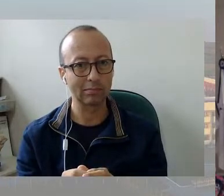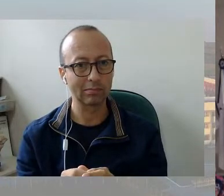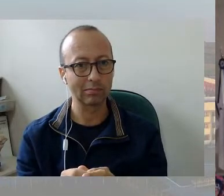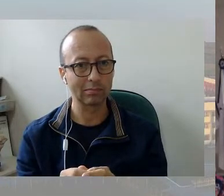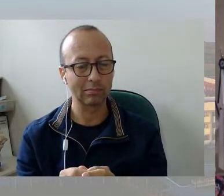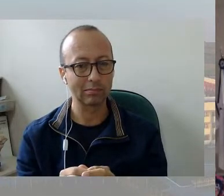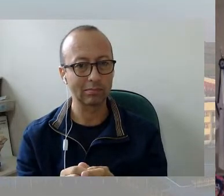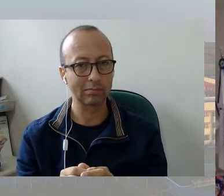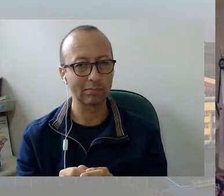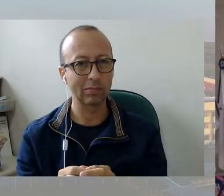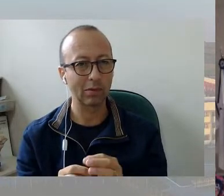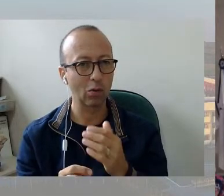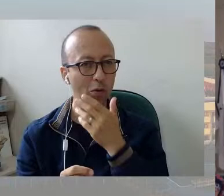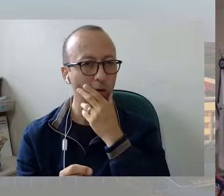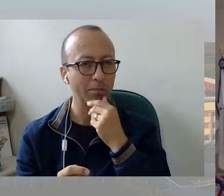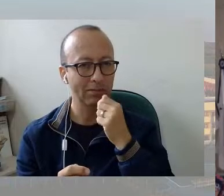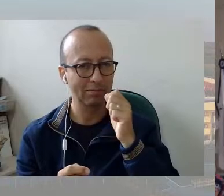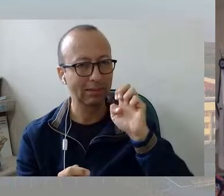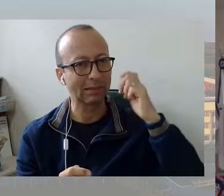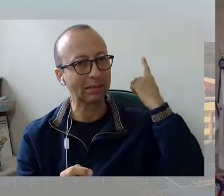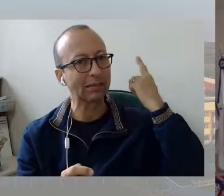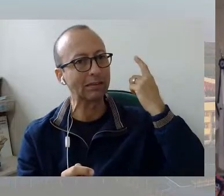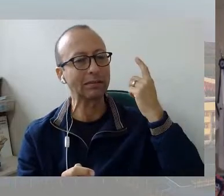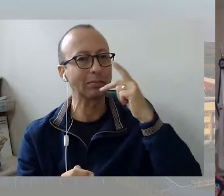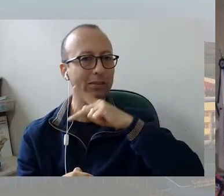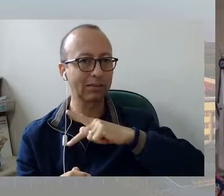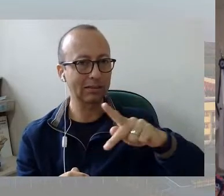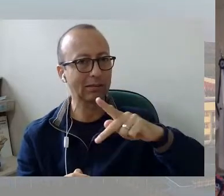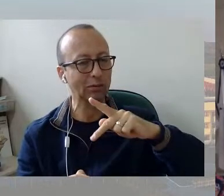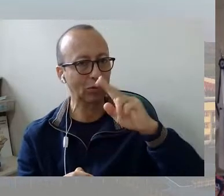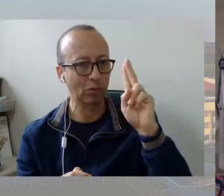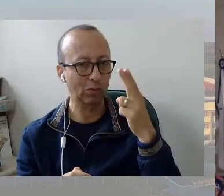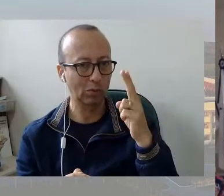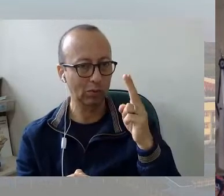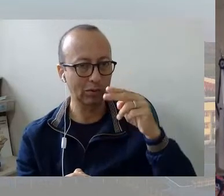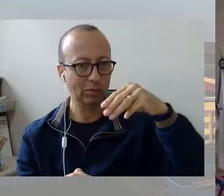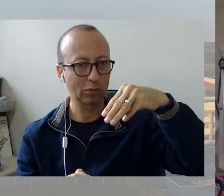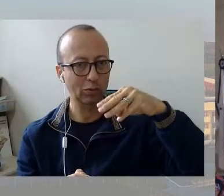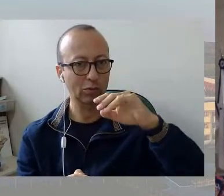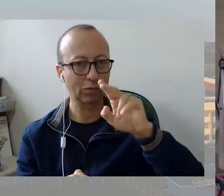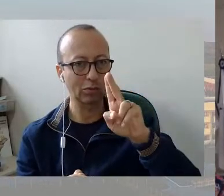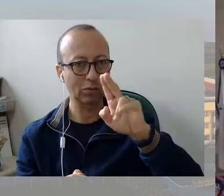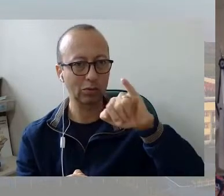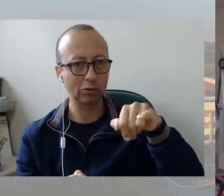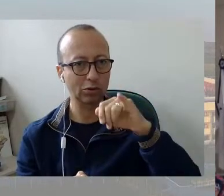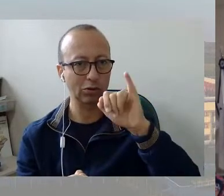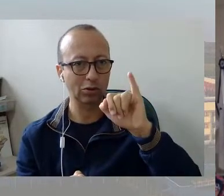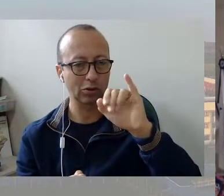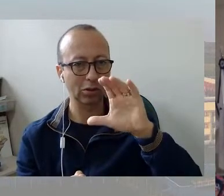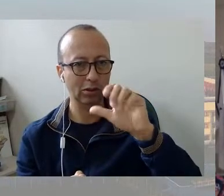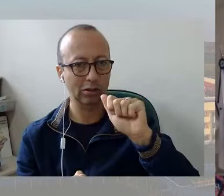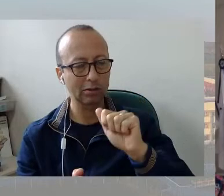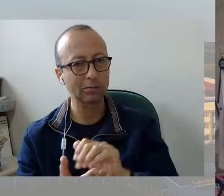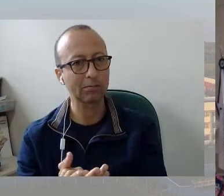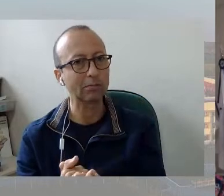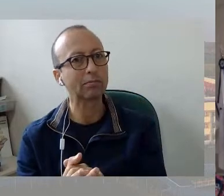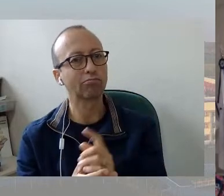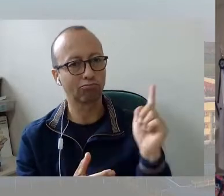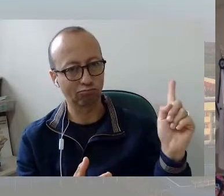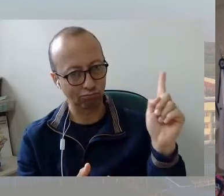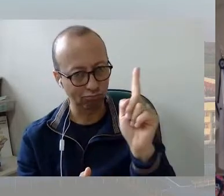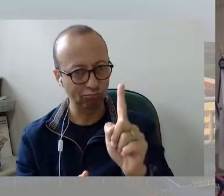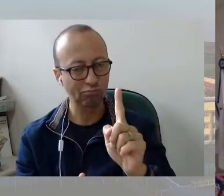ex-presidente Mujica, também foi muito interessante, mas tivemos alguns problemas com mobilização de estudantes. Então,